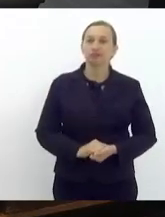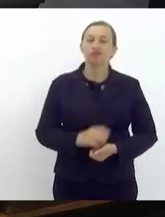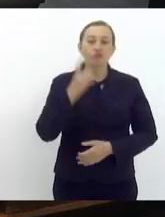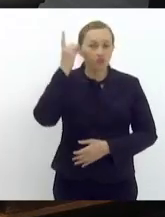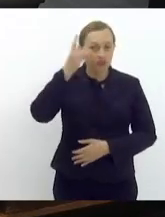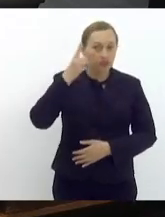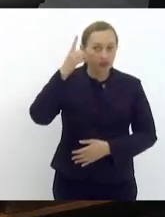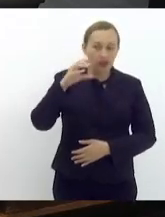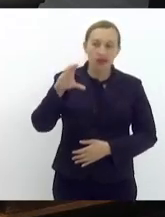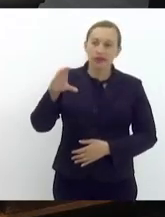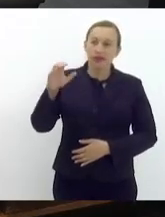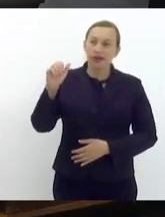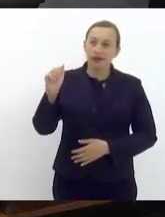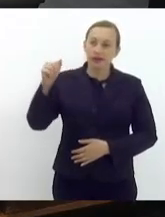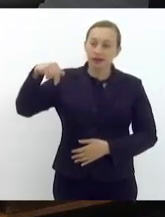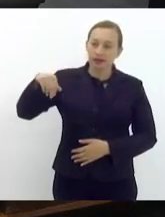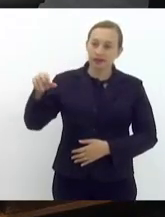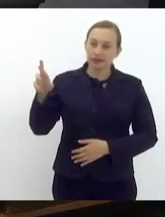Deputado André Correia.